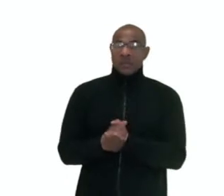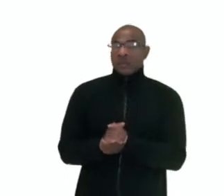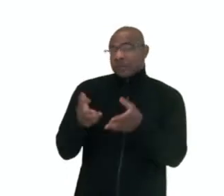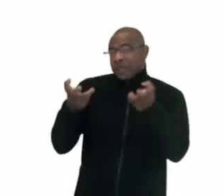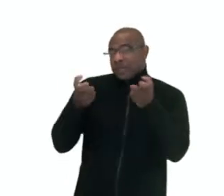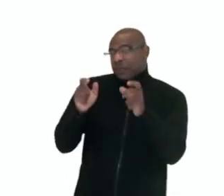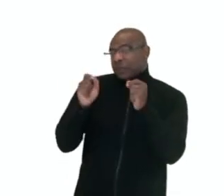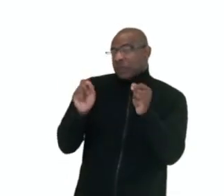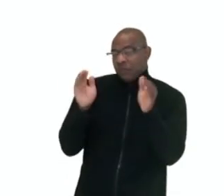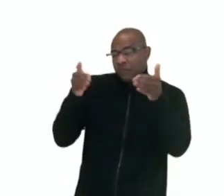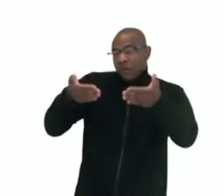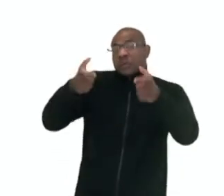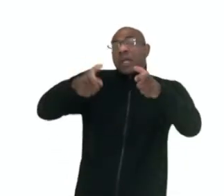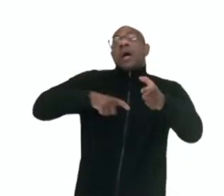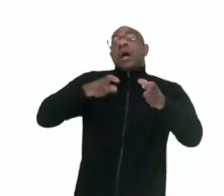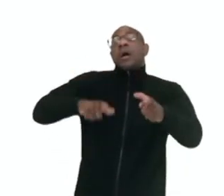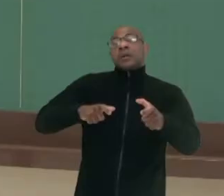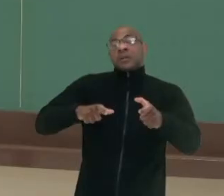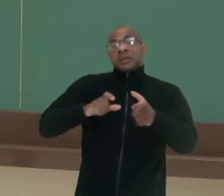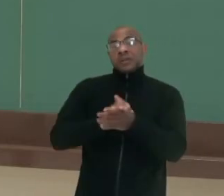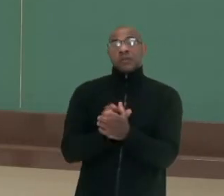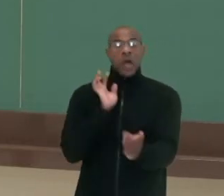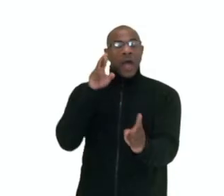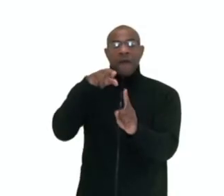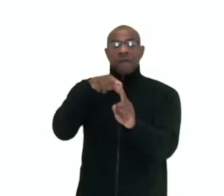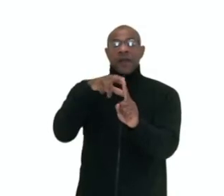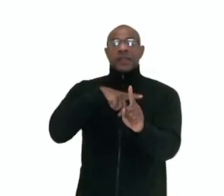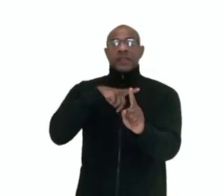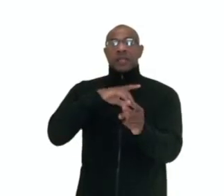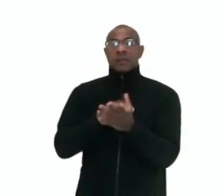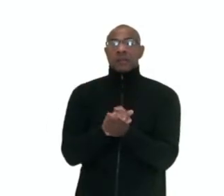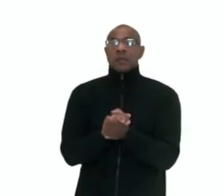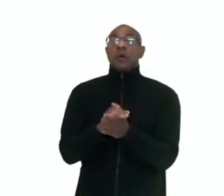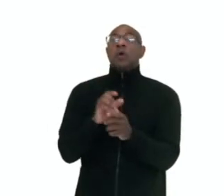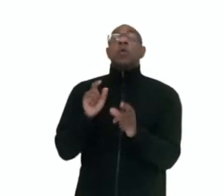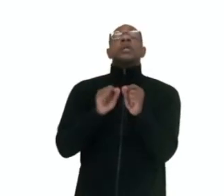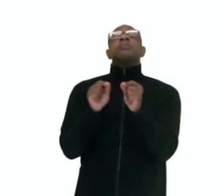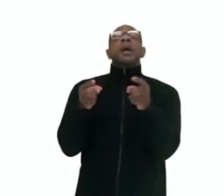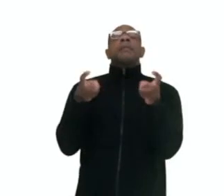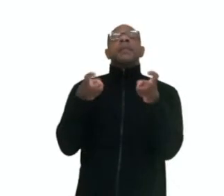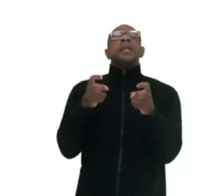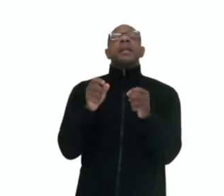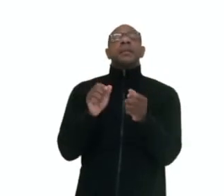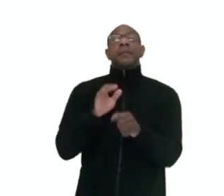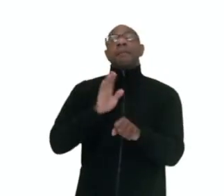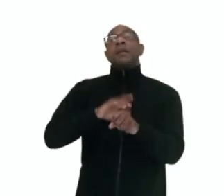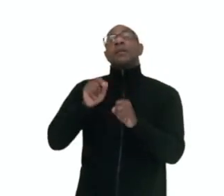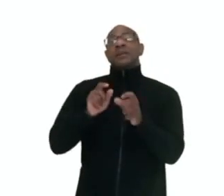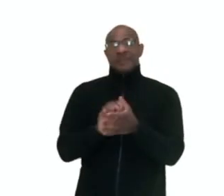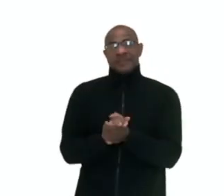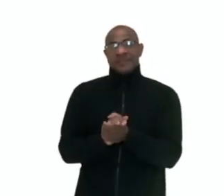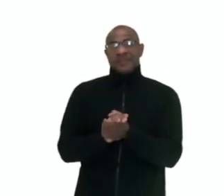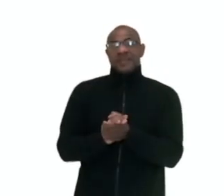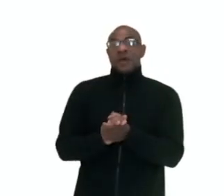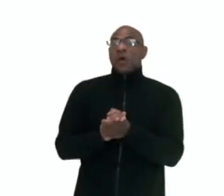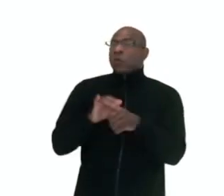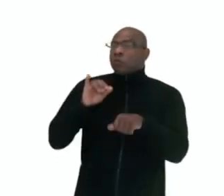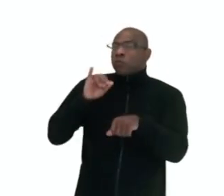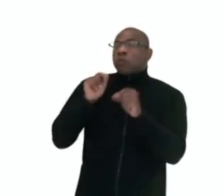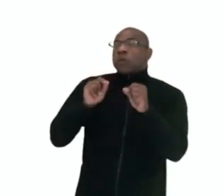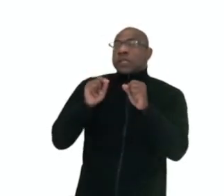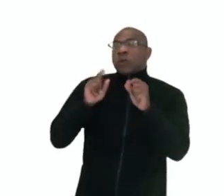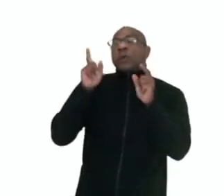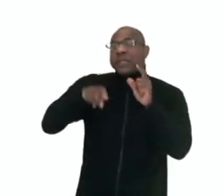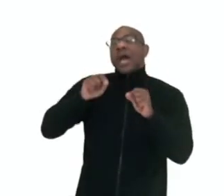que o foco está onde? No referente. E o que mais eu noto? O objeto noticiado é o foco.